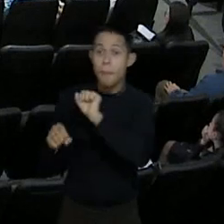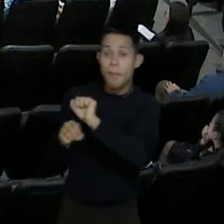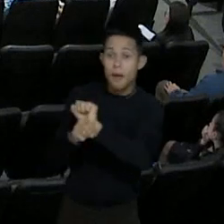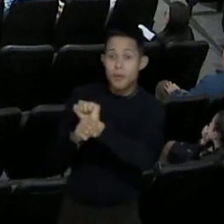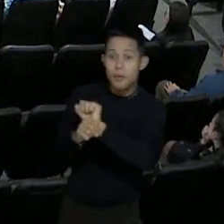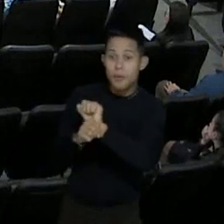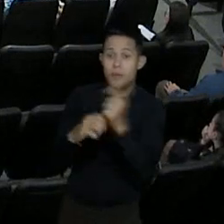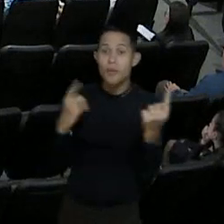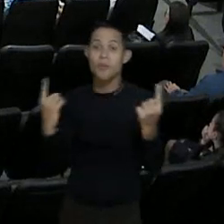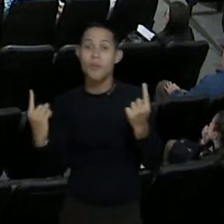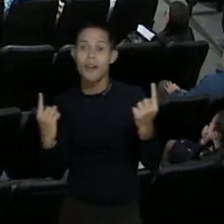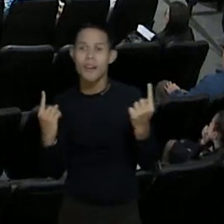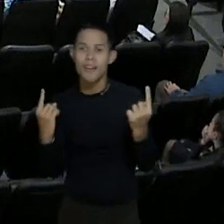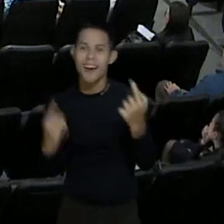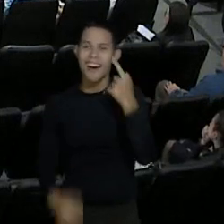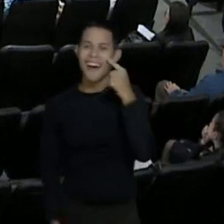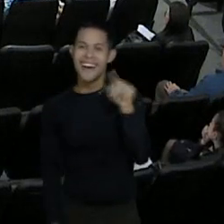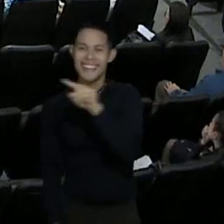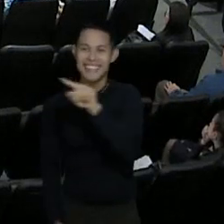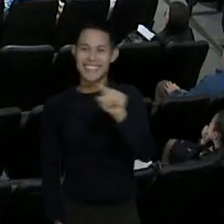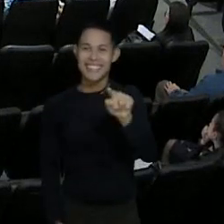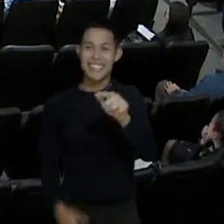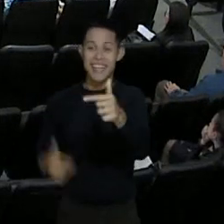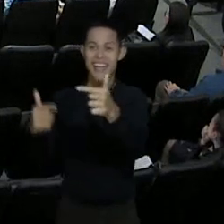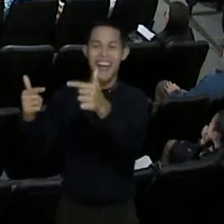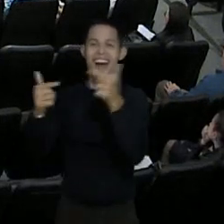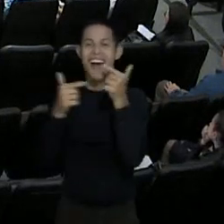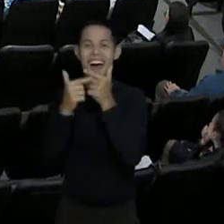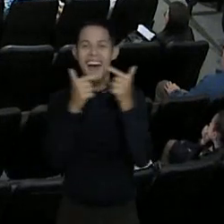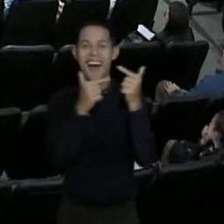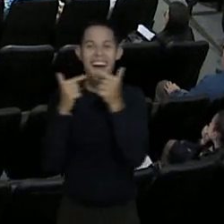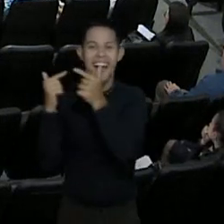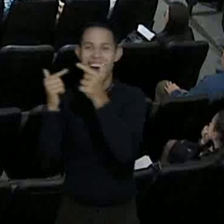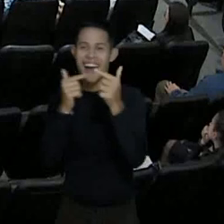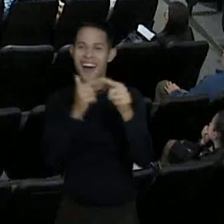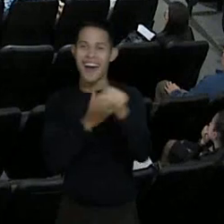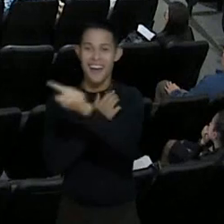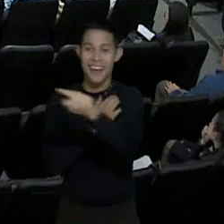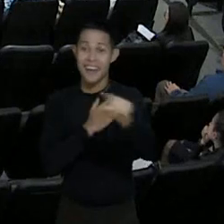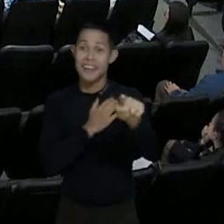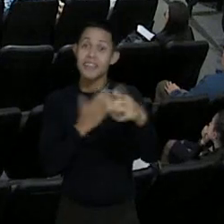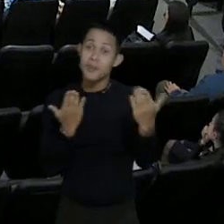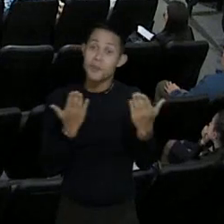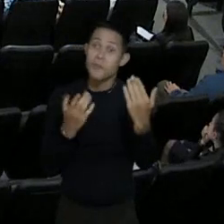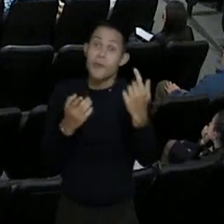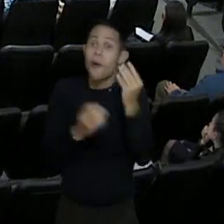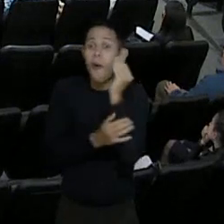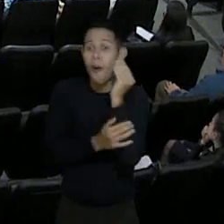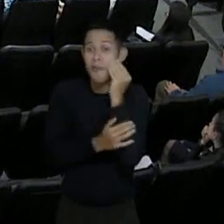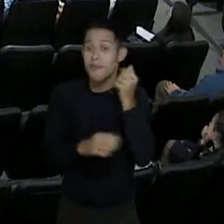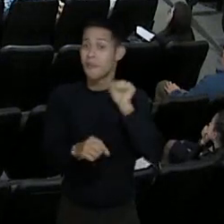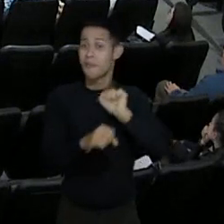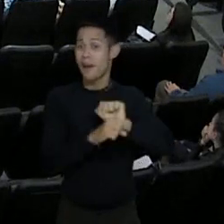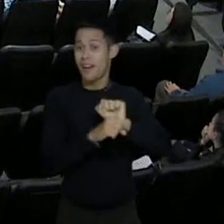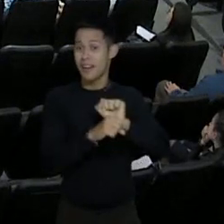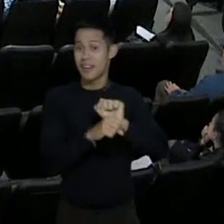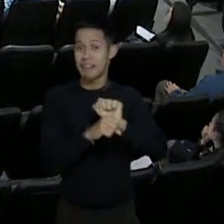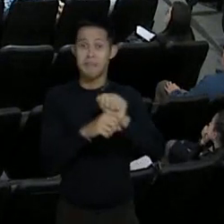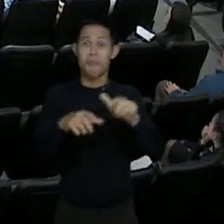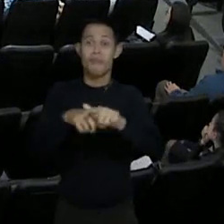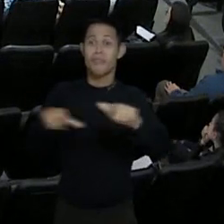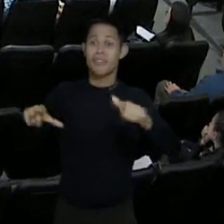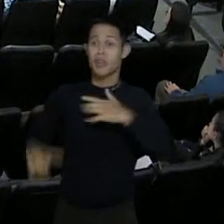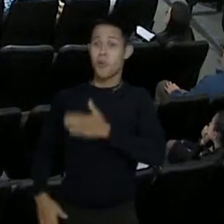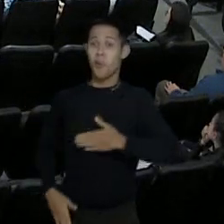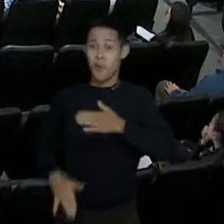rindo para mim aqui pergunto a vocês continuou ou parou parou né Lógico você acha que eu vou ninguém gosta de sofrer né a